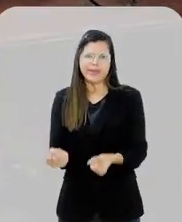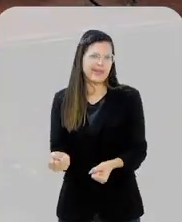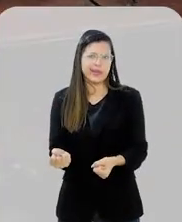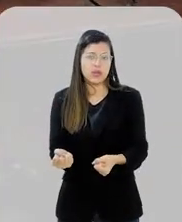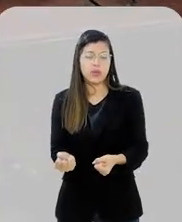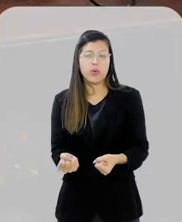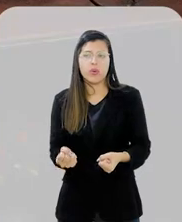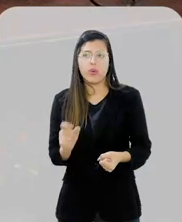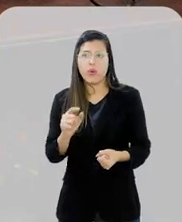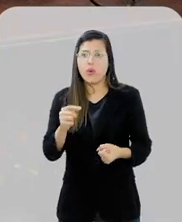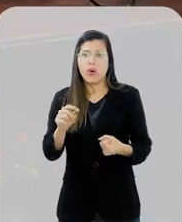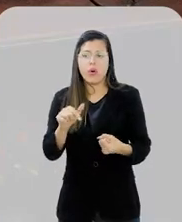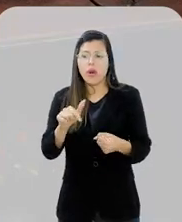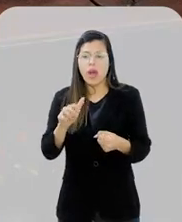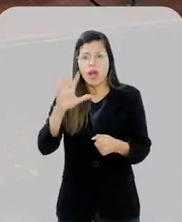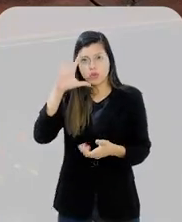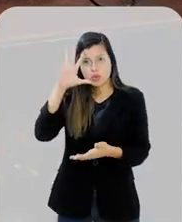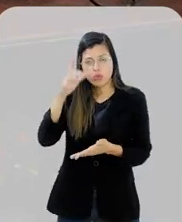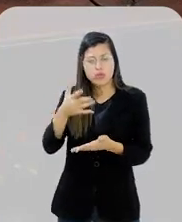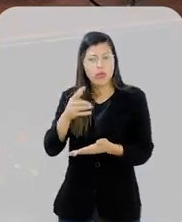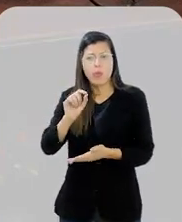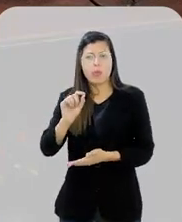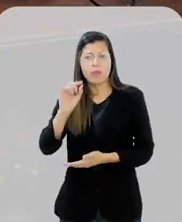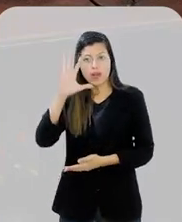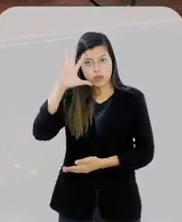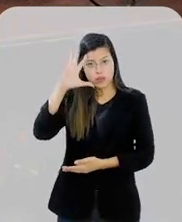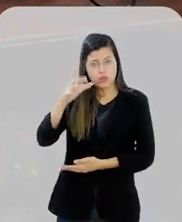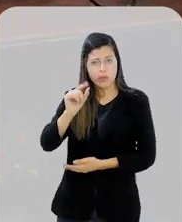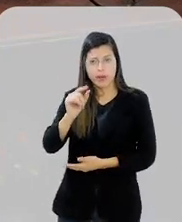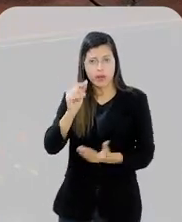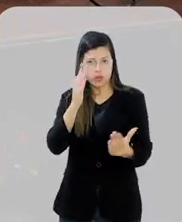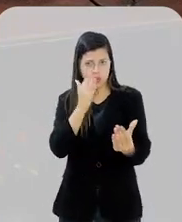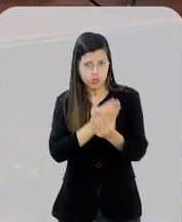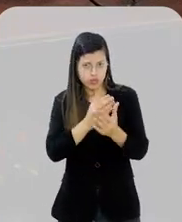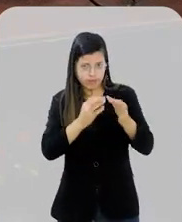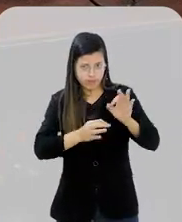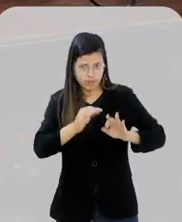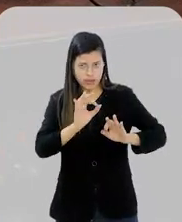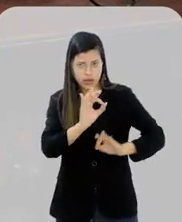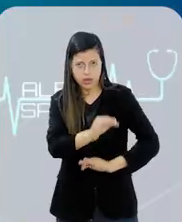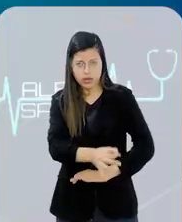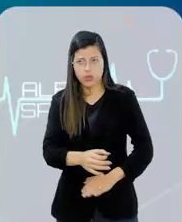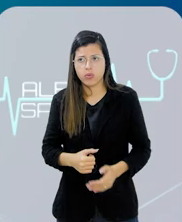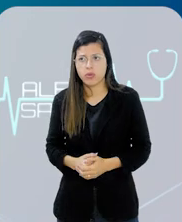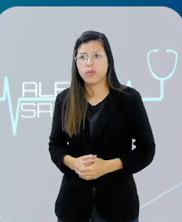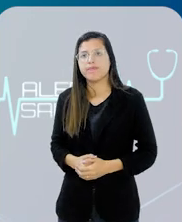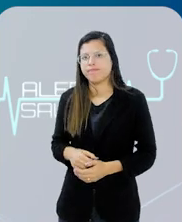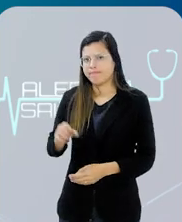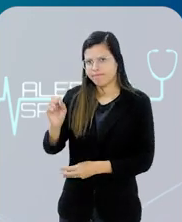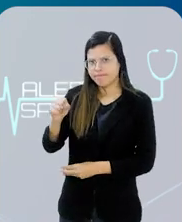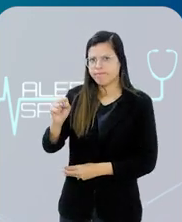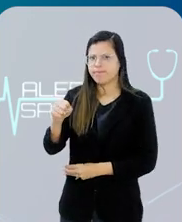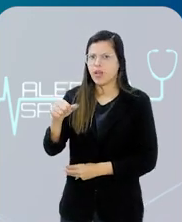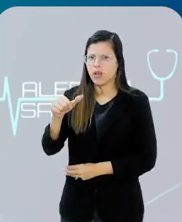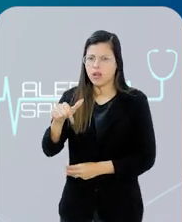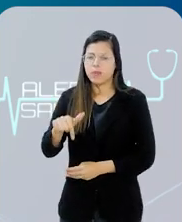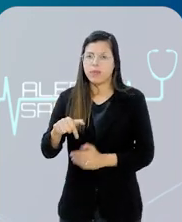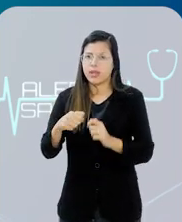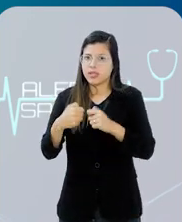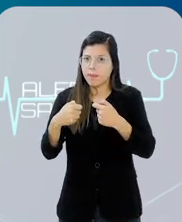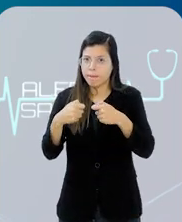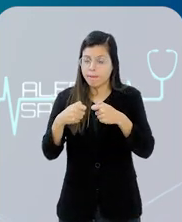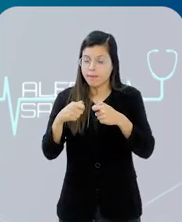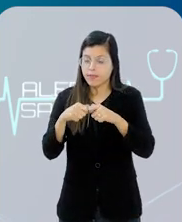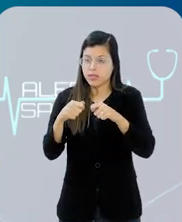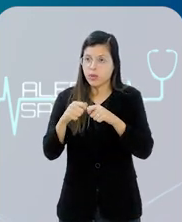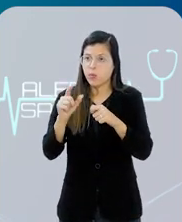é ajuizar a questão, é isso? Que normalmente acredito que é o que é feito aqui no Brasil. Fazer a judicialização. Ela vai ter que pegar todos